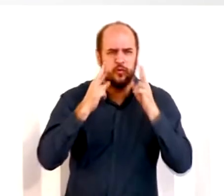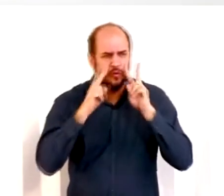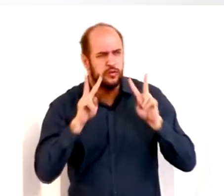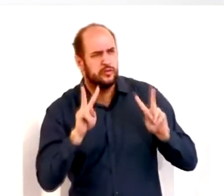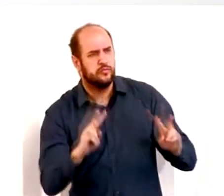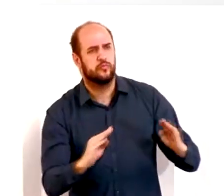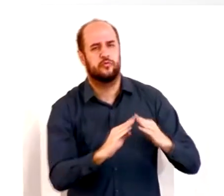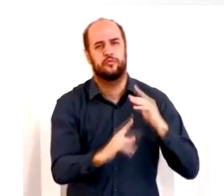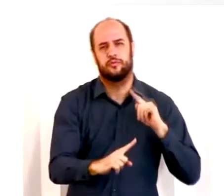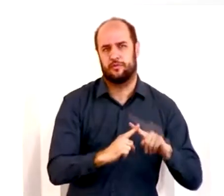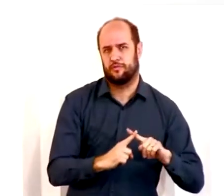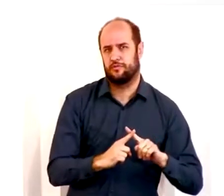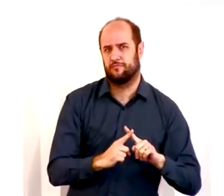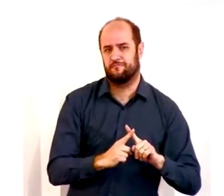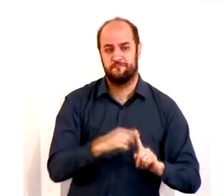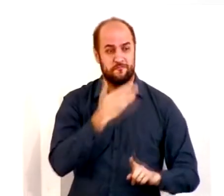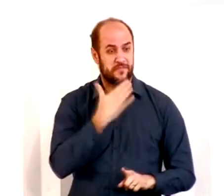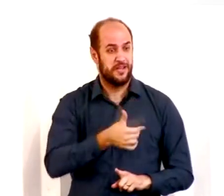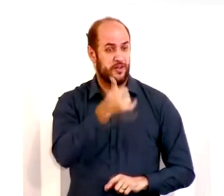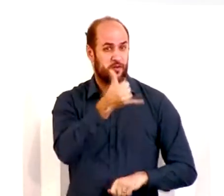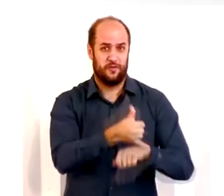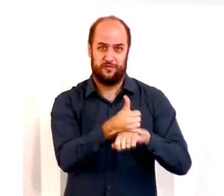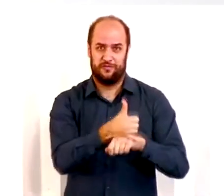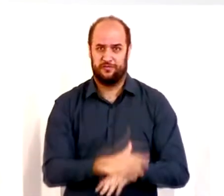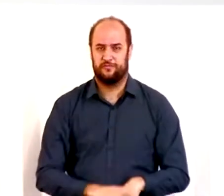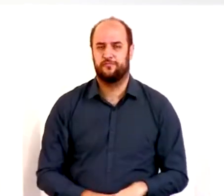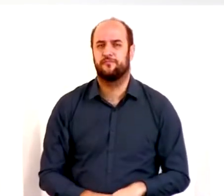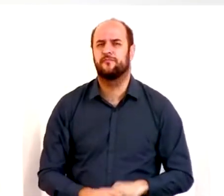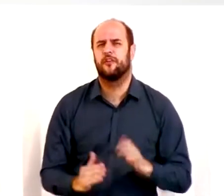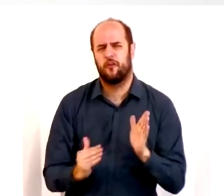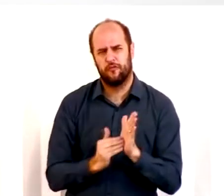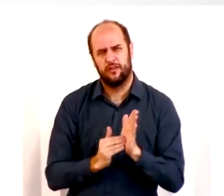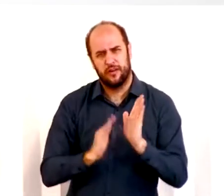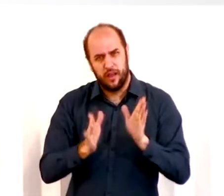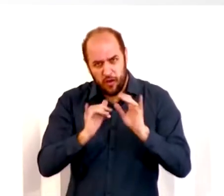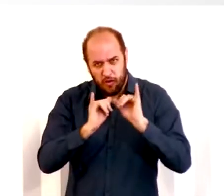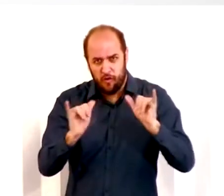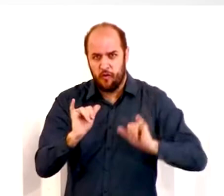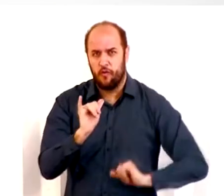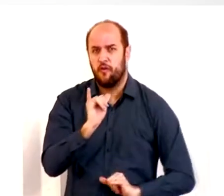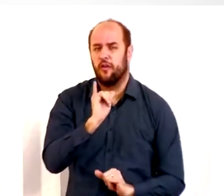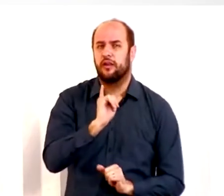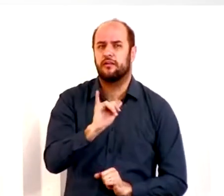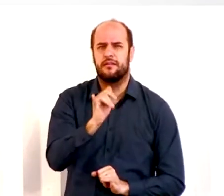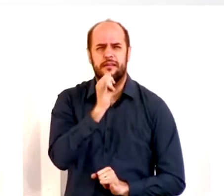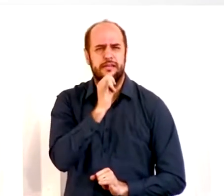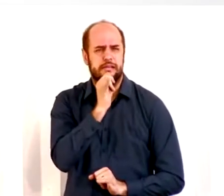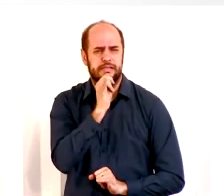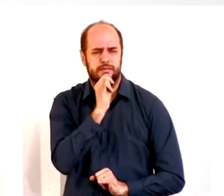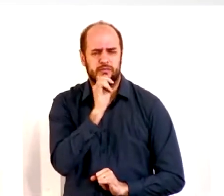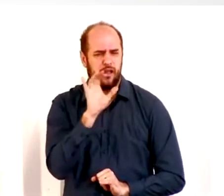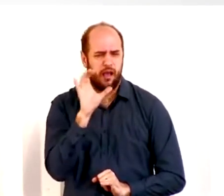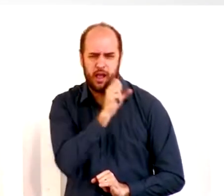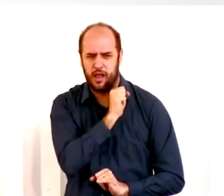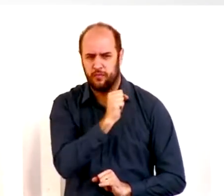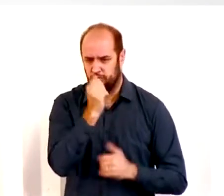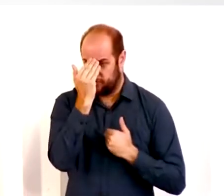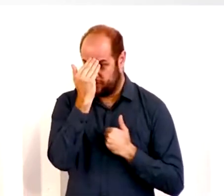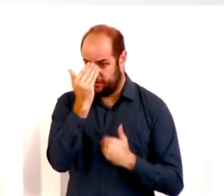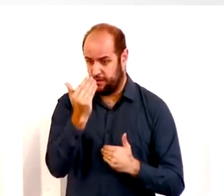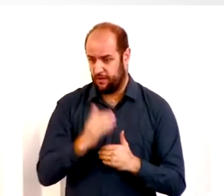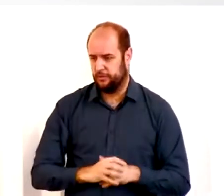os melhores líderes. Eu finalizo dando alguns exemplos breves de